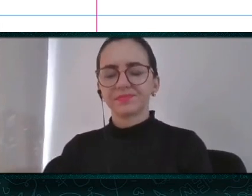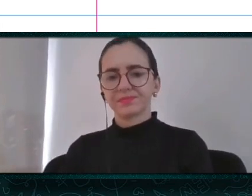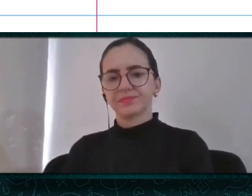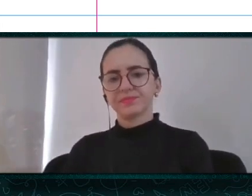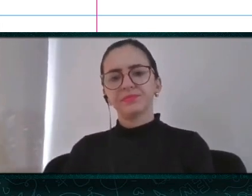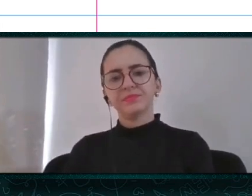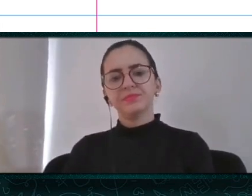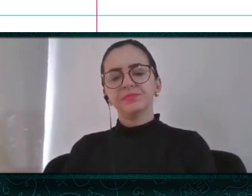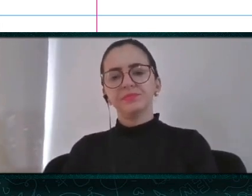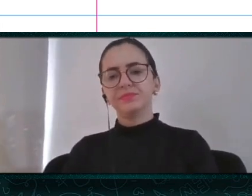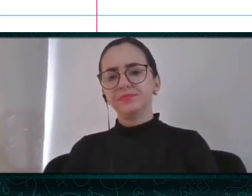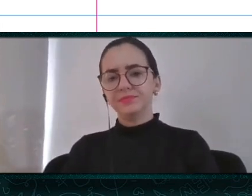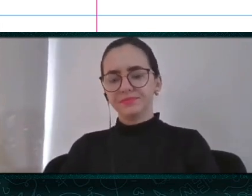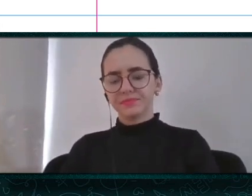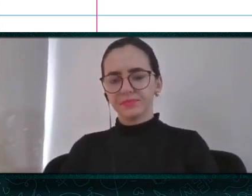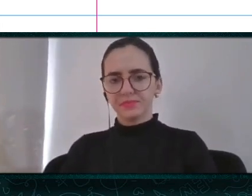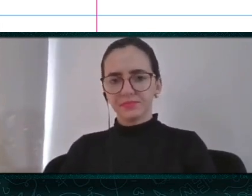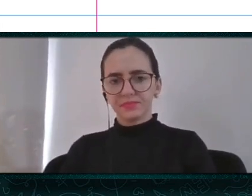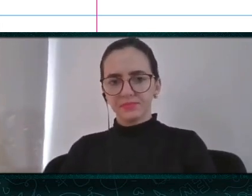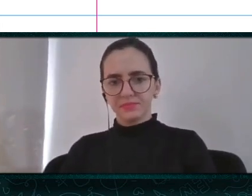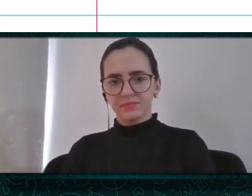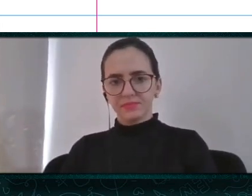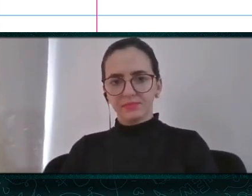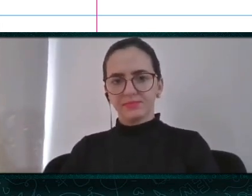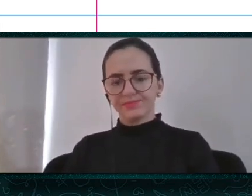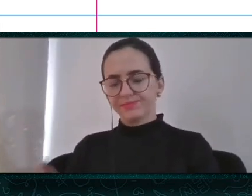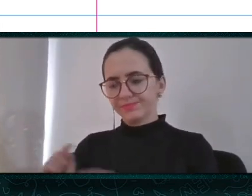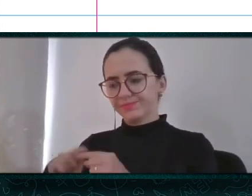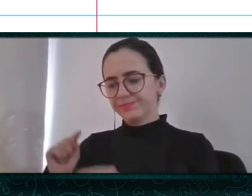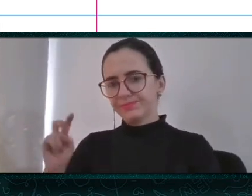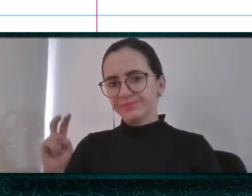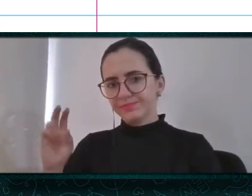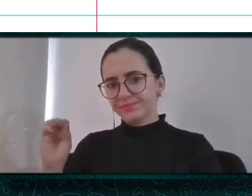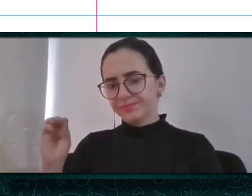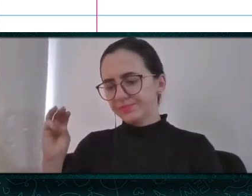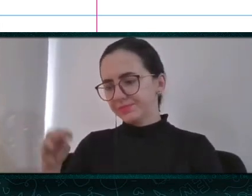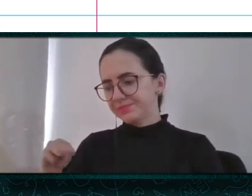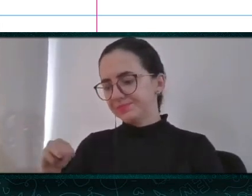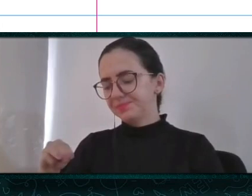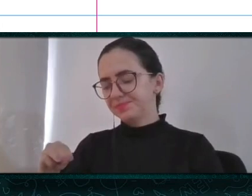de 50 ml. Aí eu já vou botar em litros.